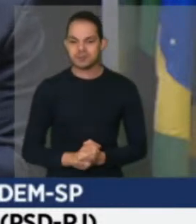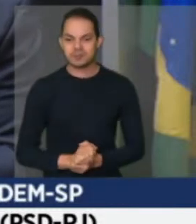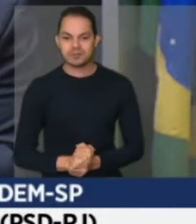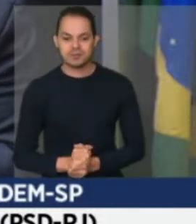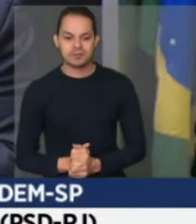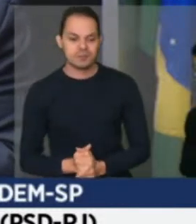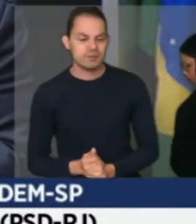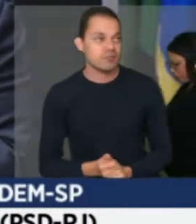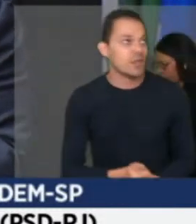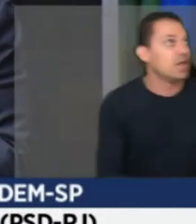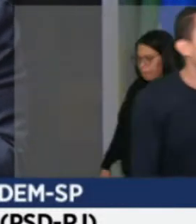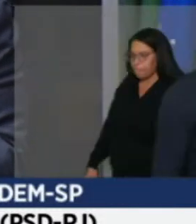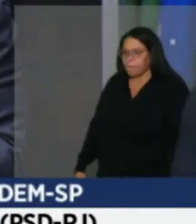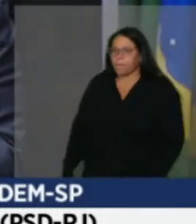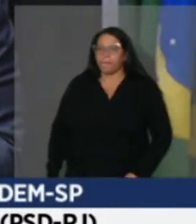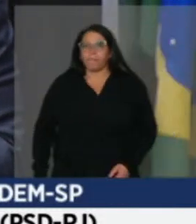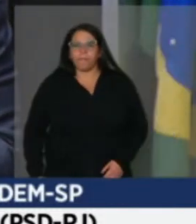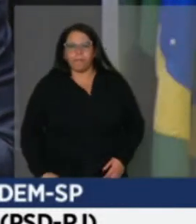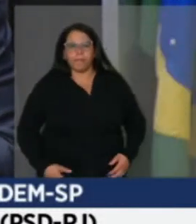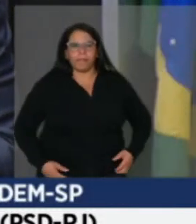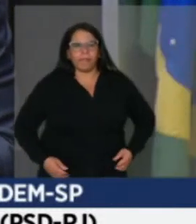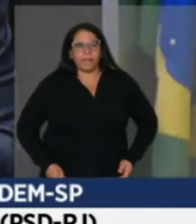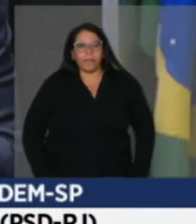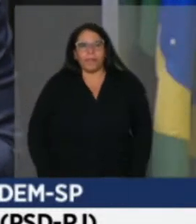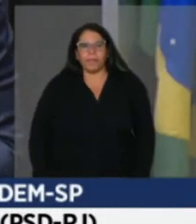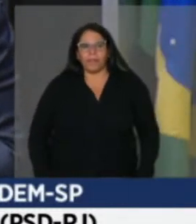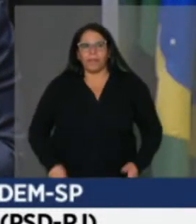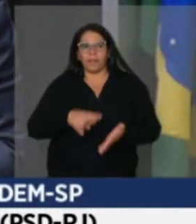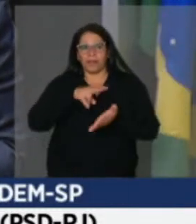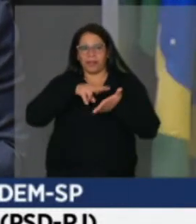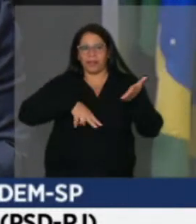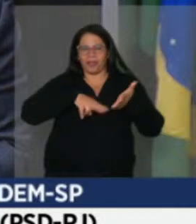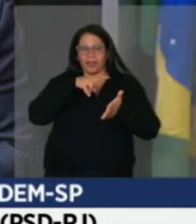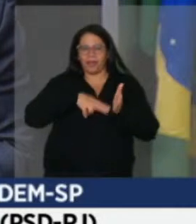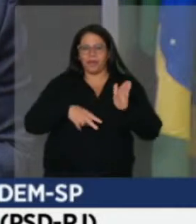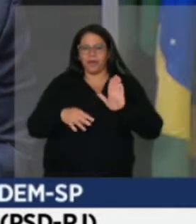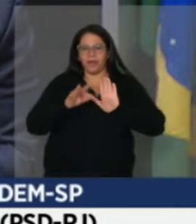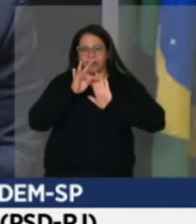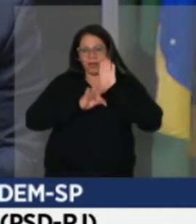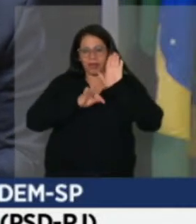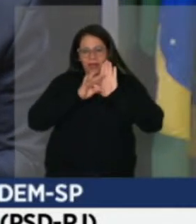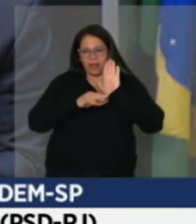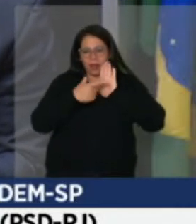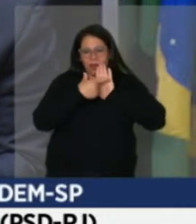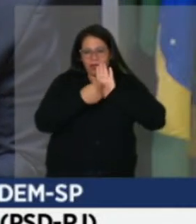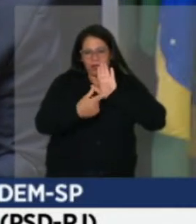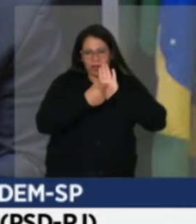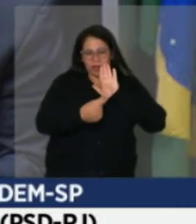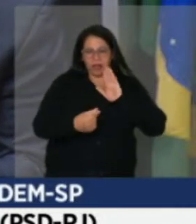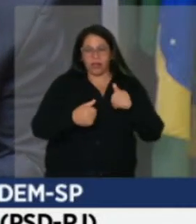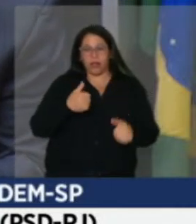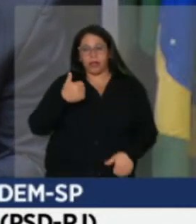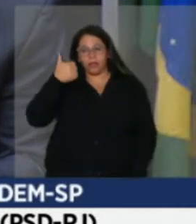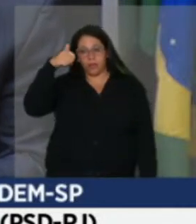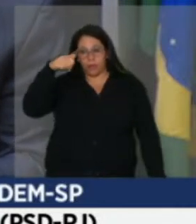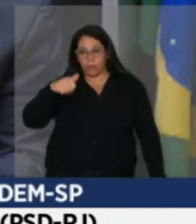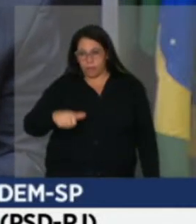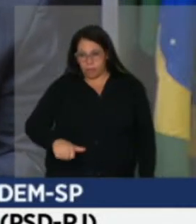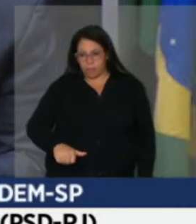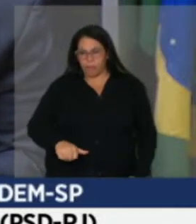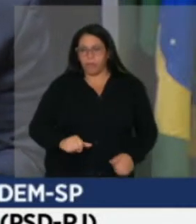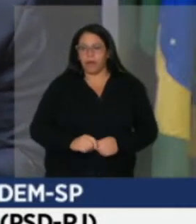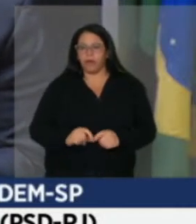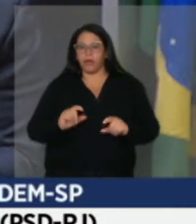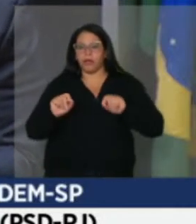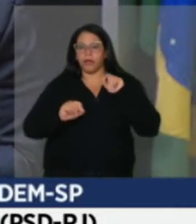Faço a leitura de alguns trechos destacados na página 14 do parecer da